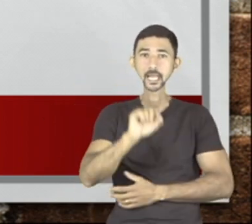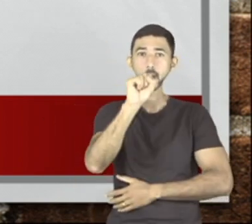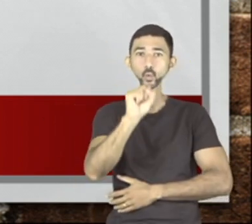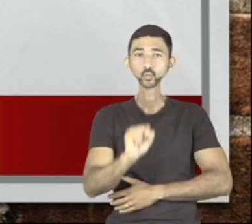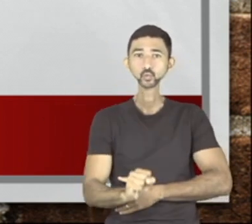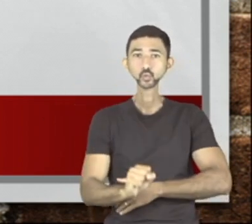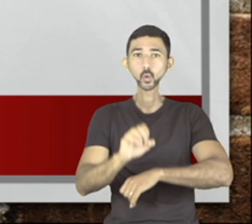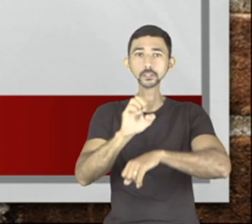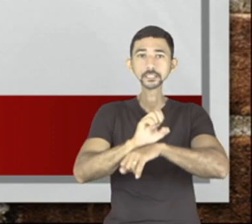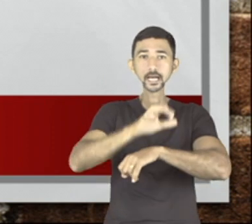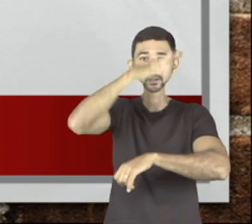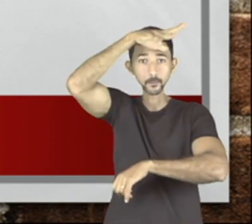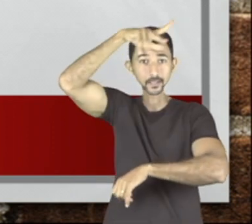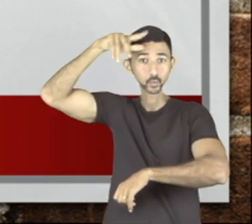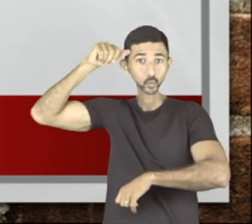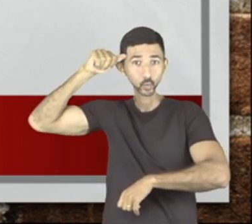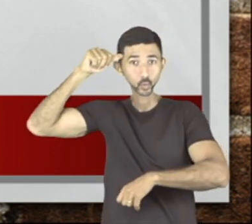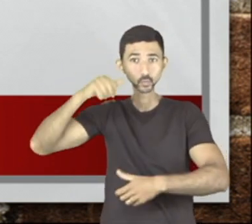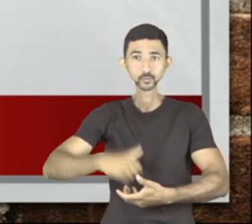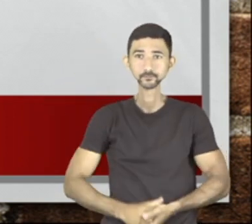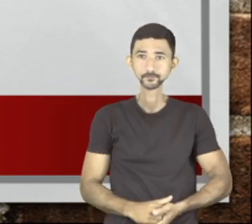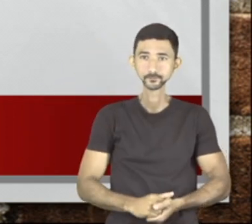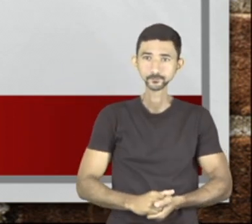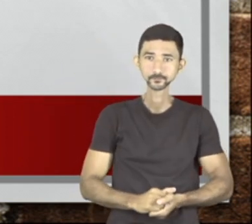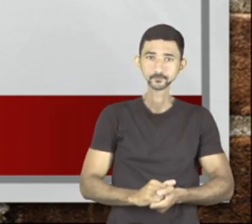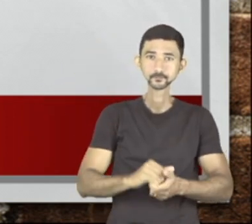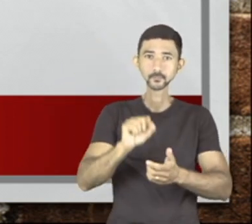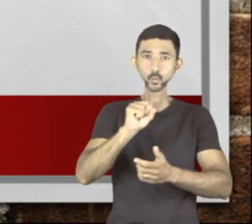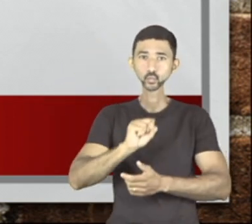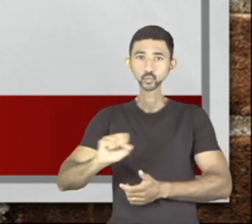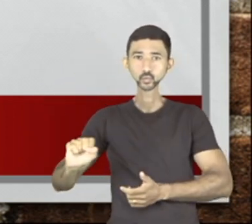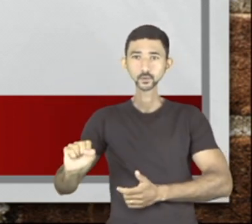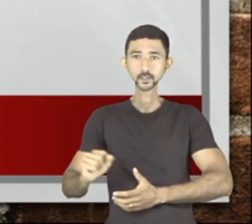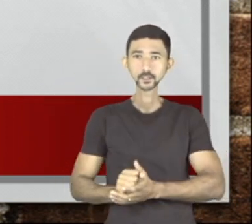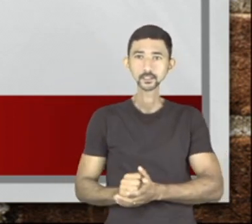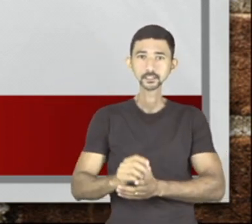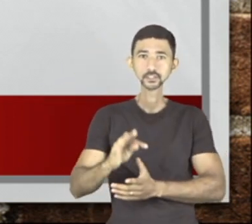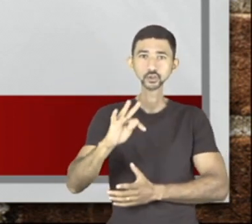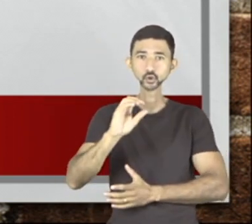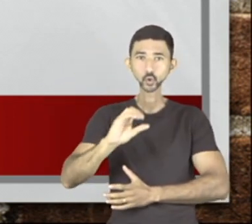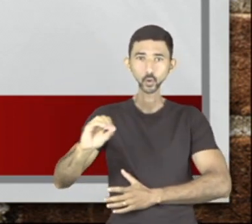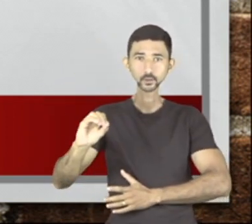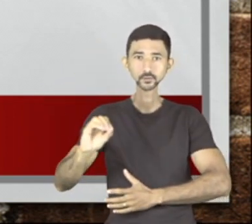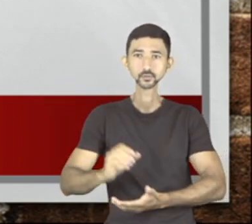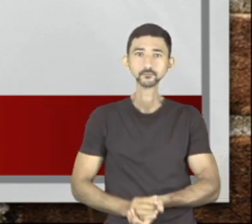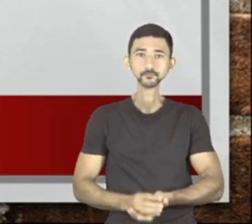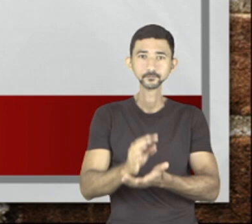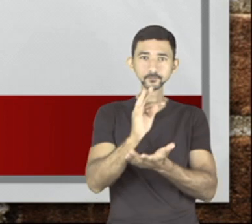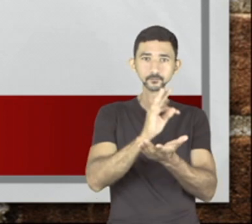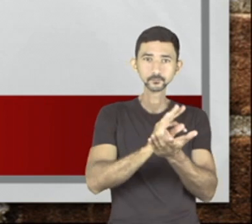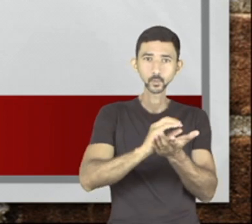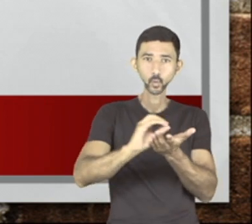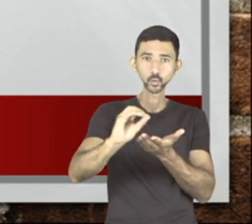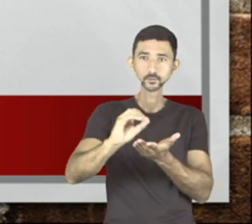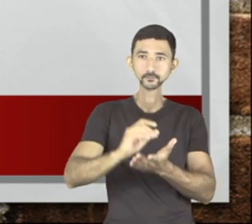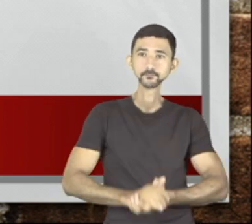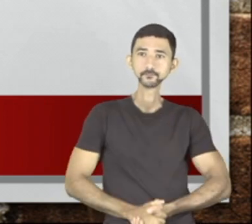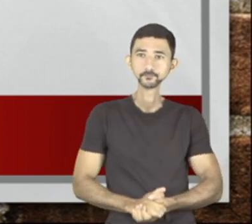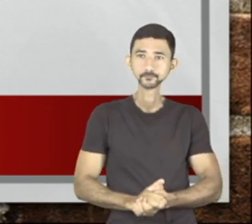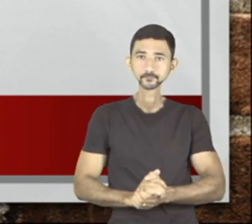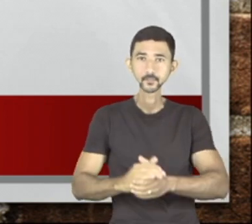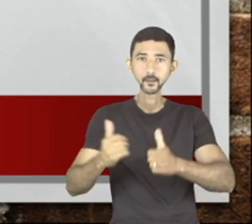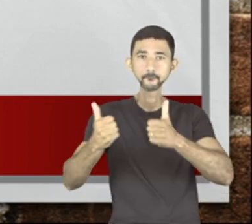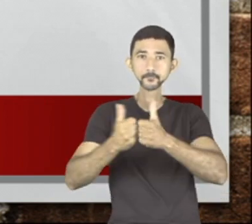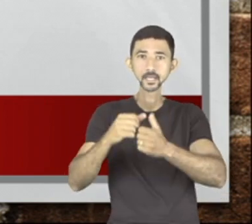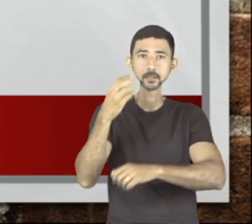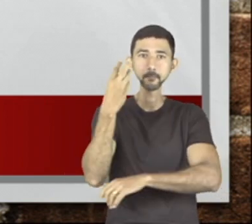Mato Grosso. Ao sudeste, divisa com o estado do Tocantins. Ao nordeste, faz divisa com o estado do